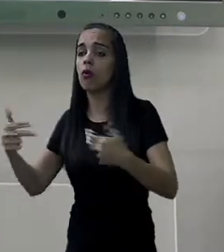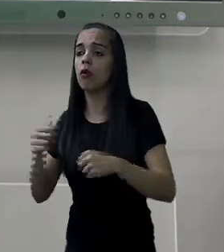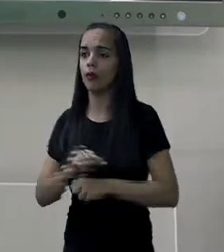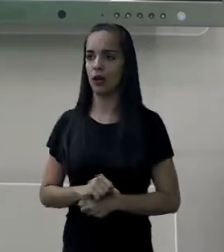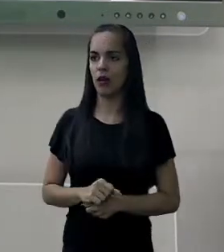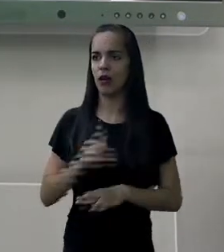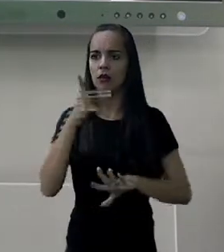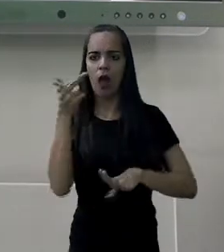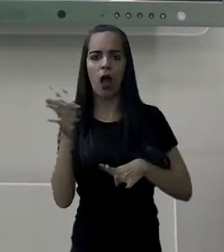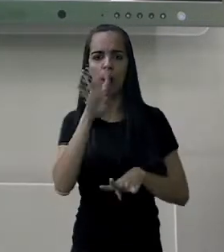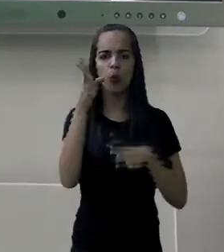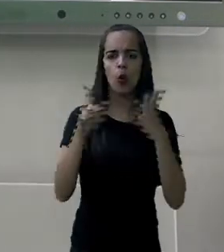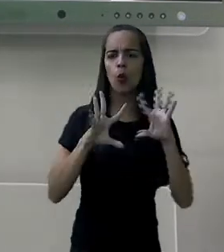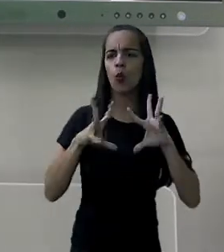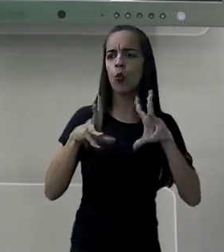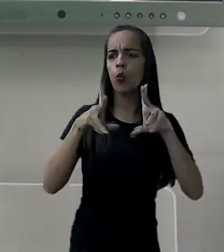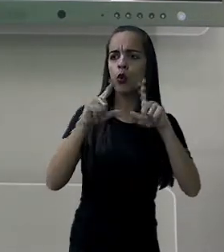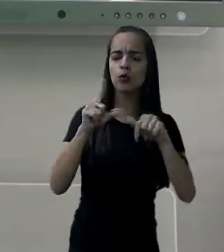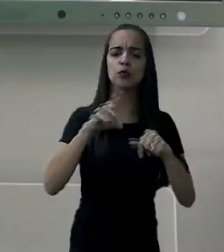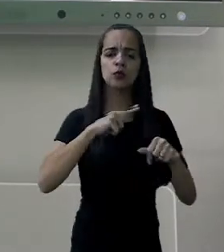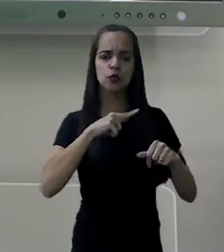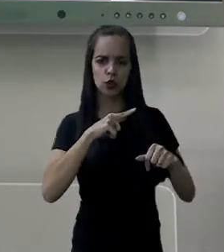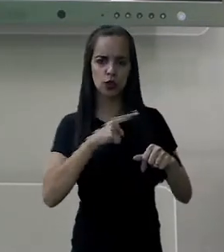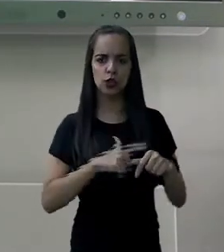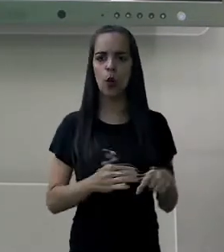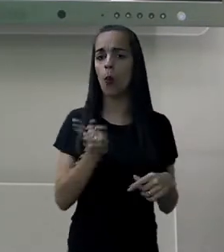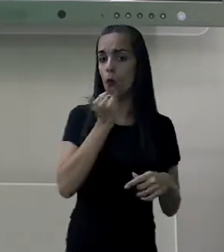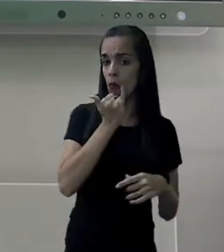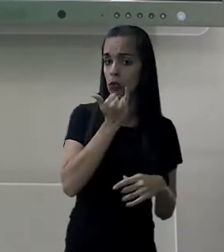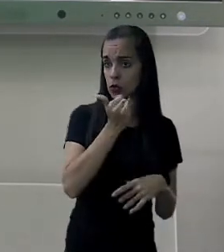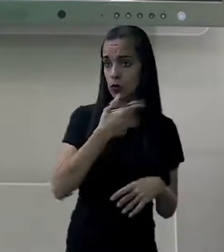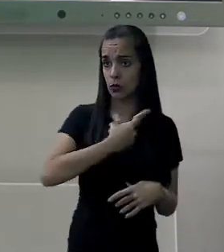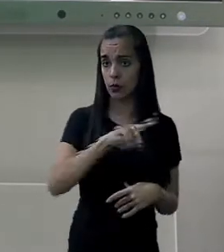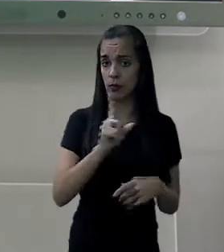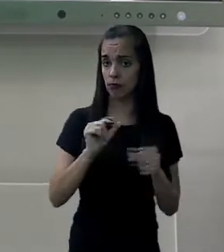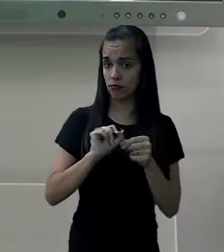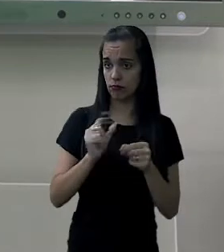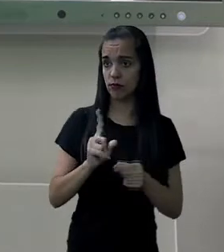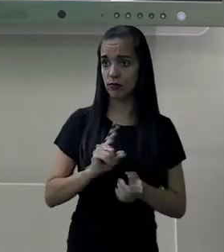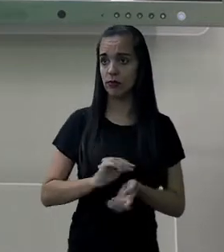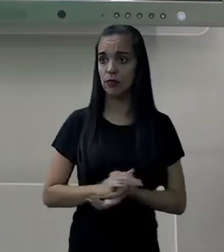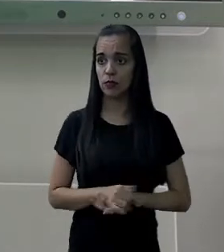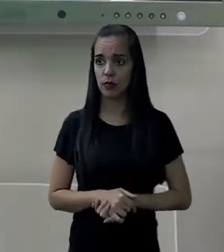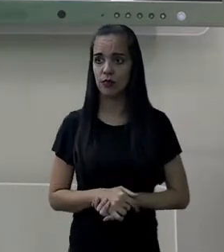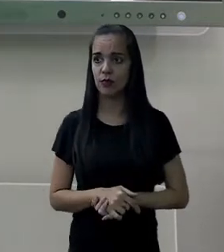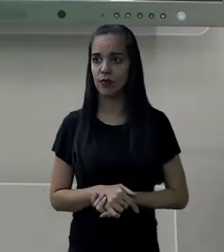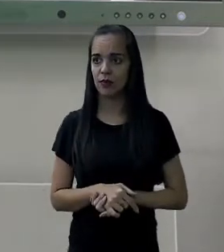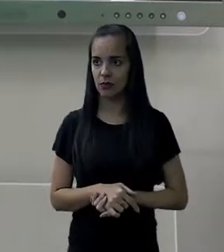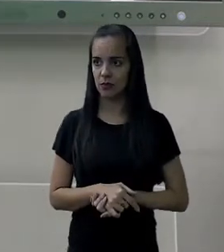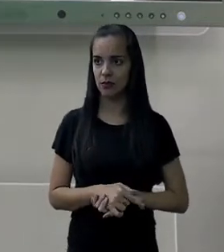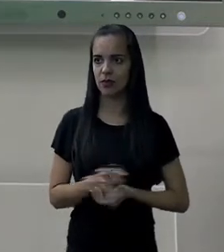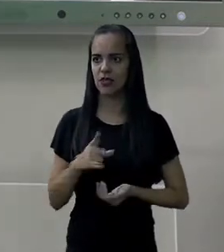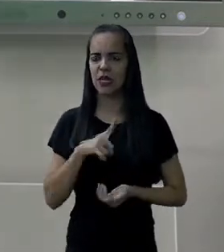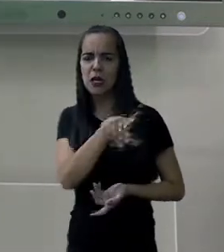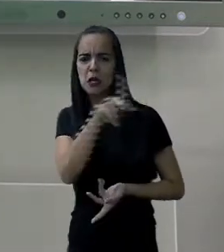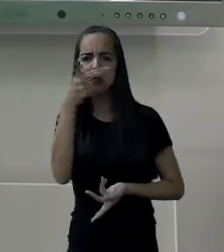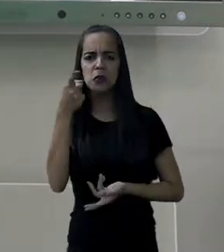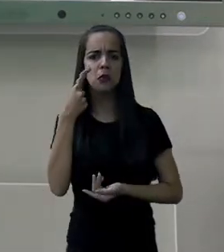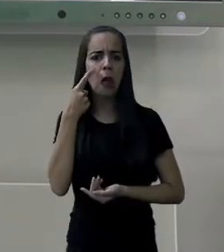que viajar, eu tenho que... Não tinha disso. Cada pessoa tinha o seu